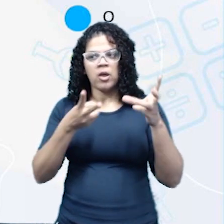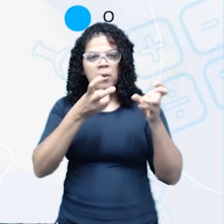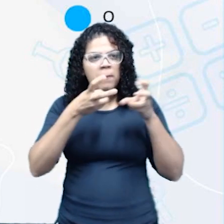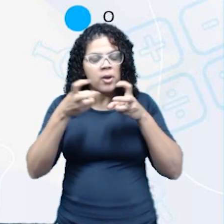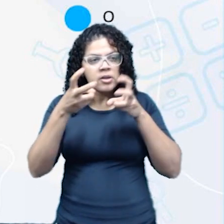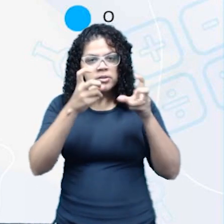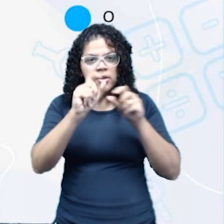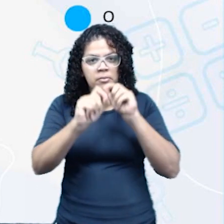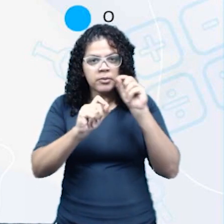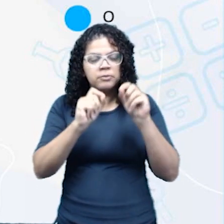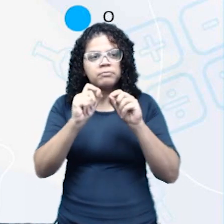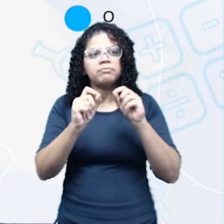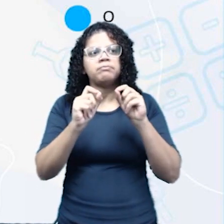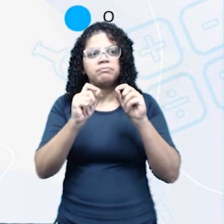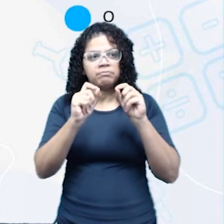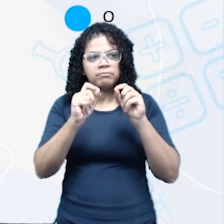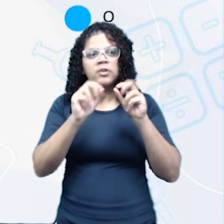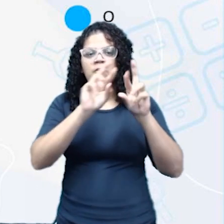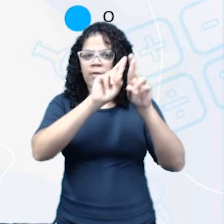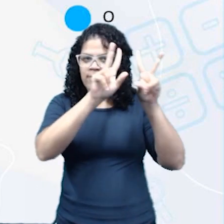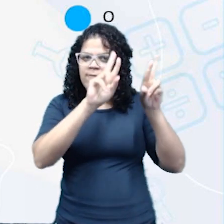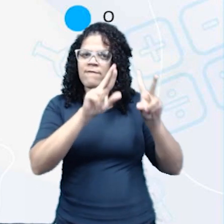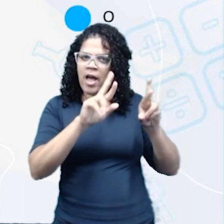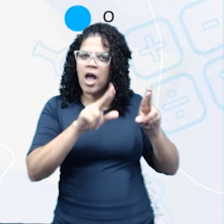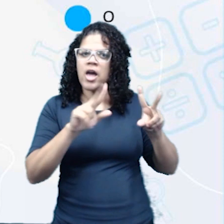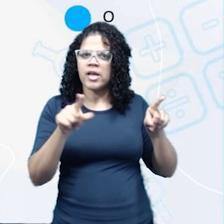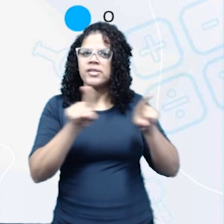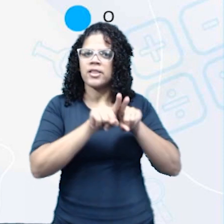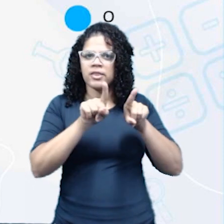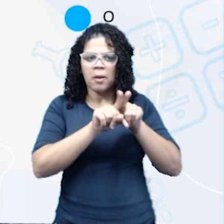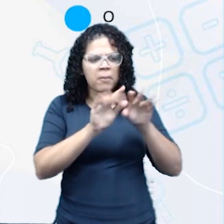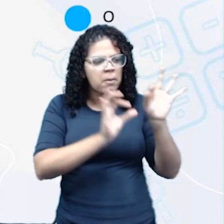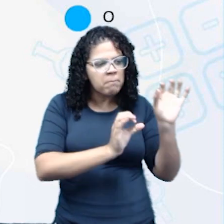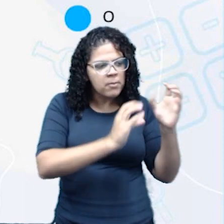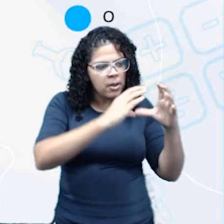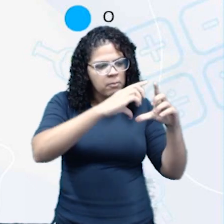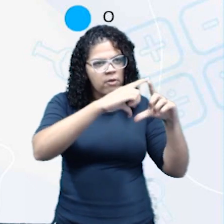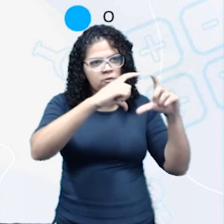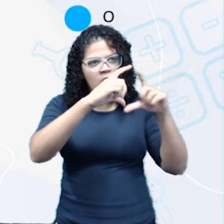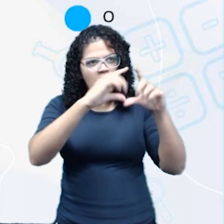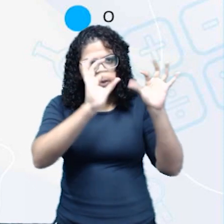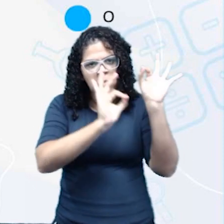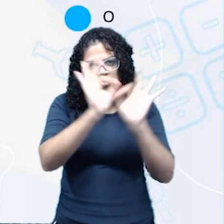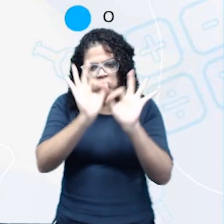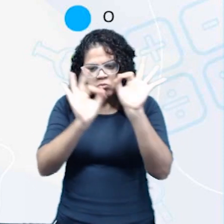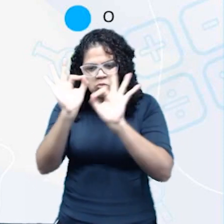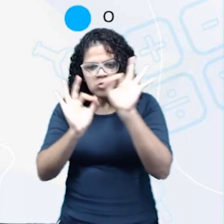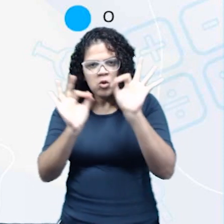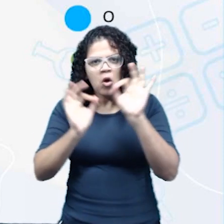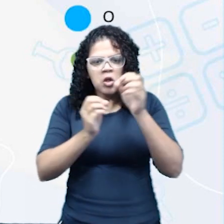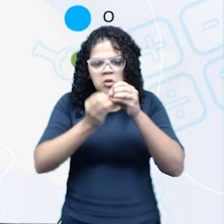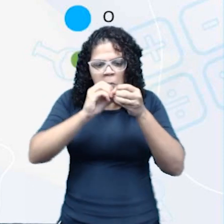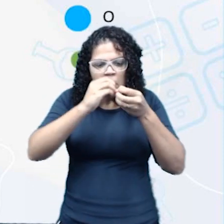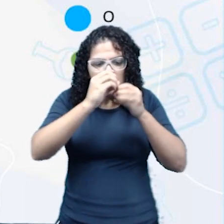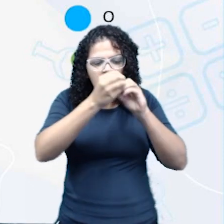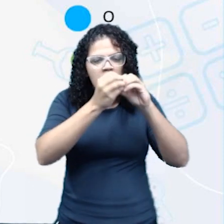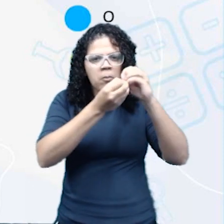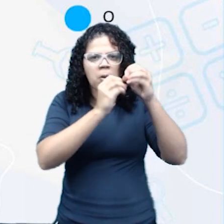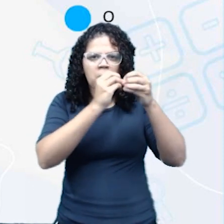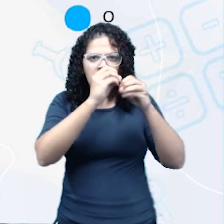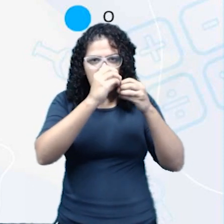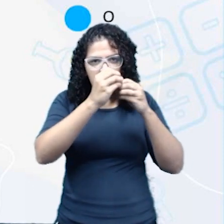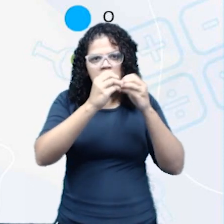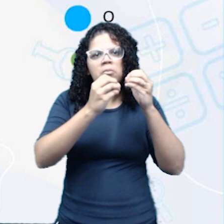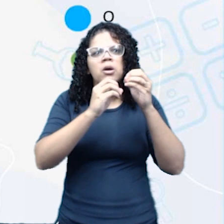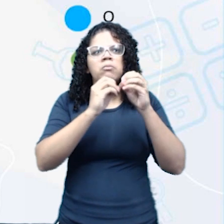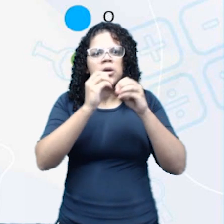perceber que também tem uma diferença, né, na forma como a molécula se arranja, dependendo do estado físico